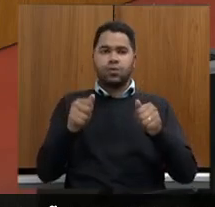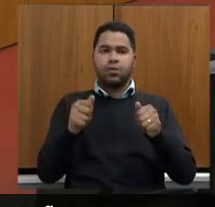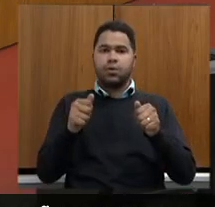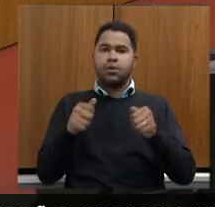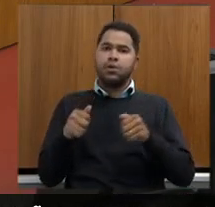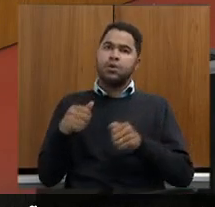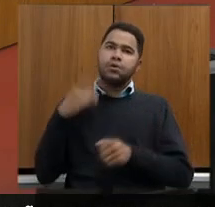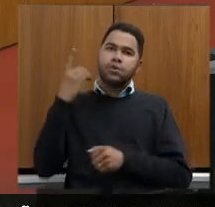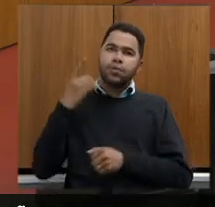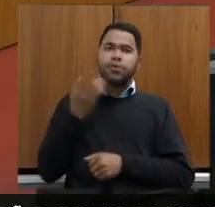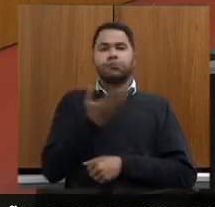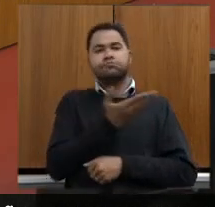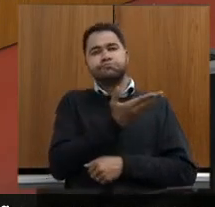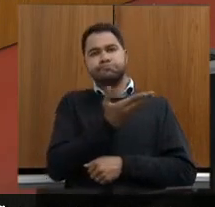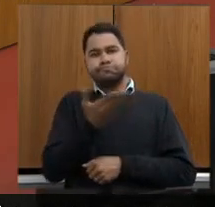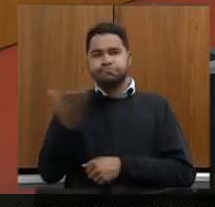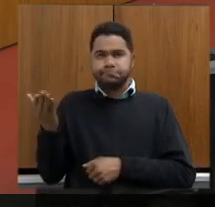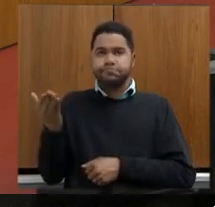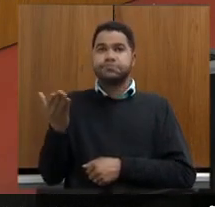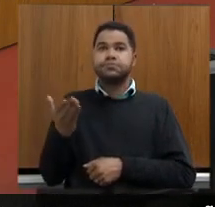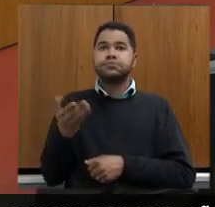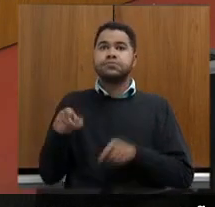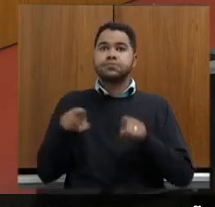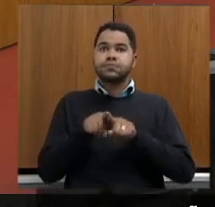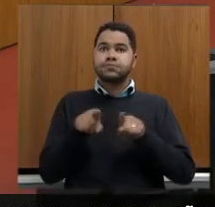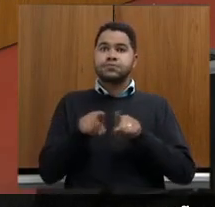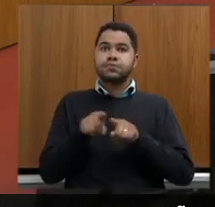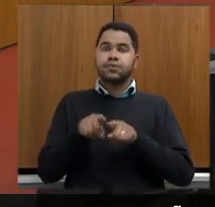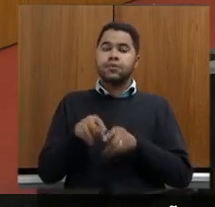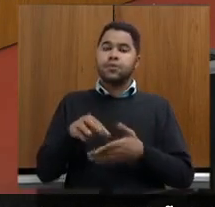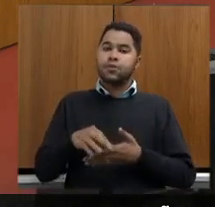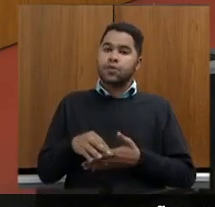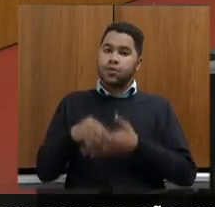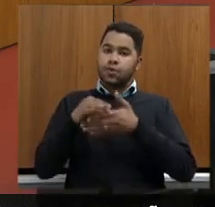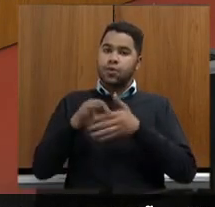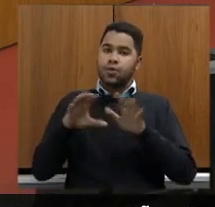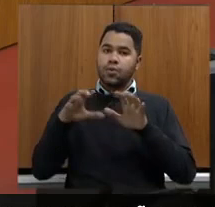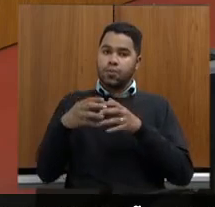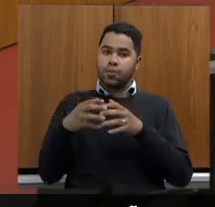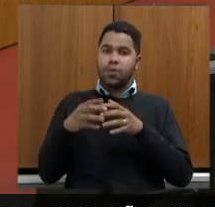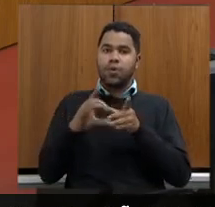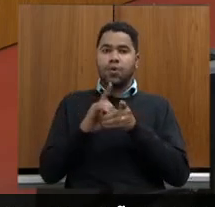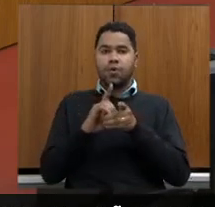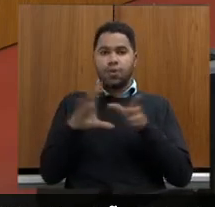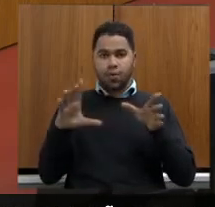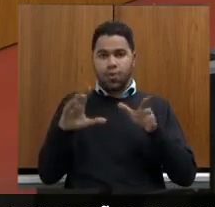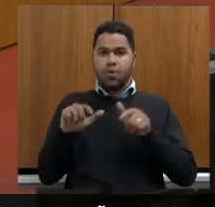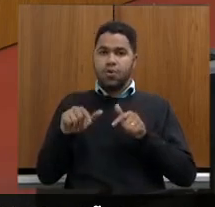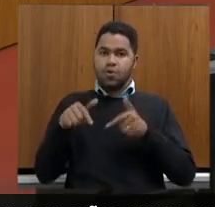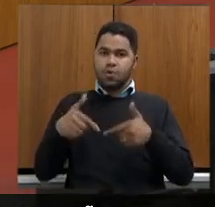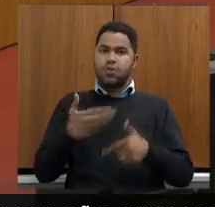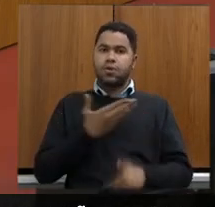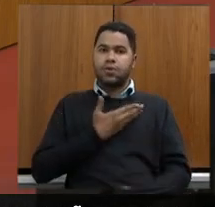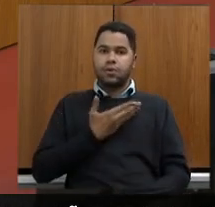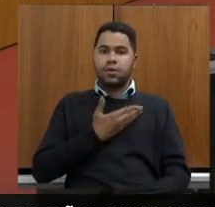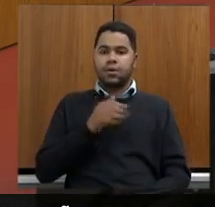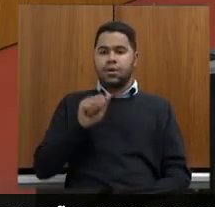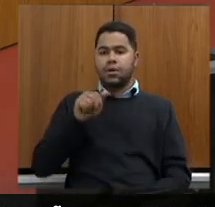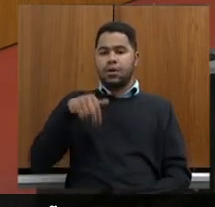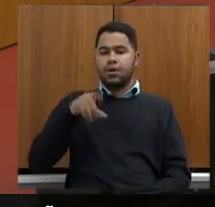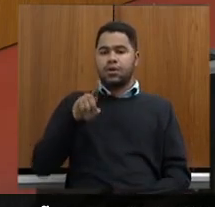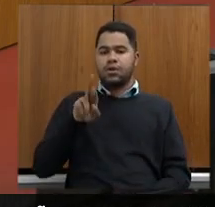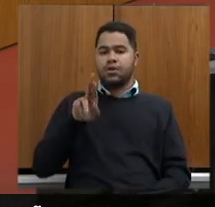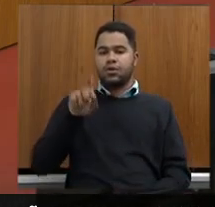deputadas e deputados quero cumprimentar que também o líder do bloco democracia e luta nosso amigo André